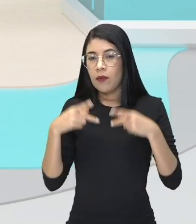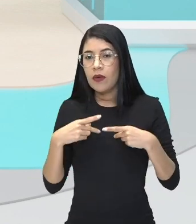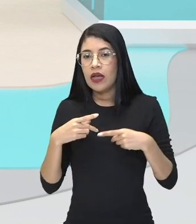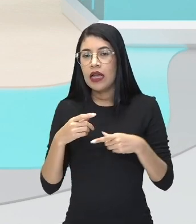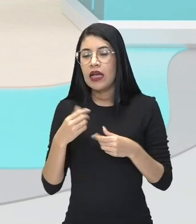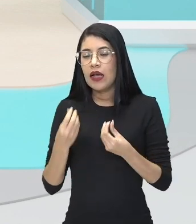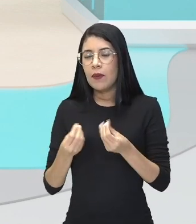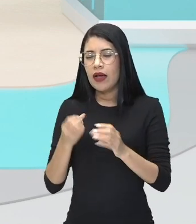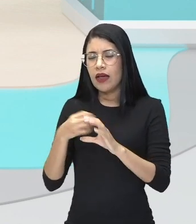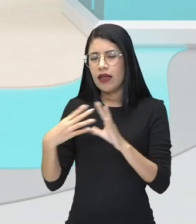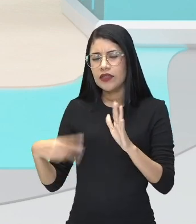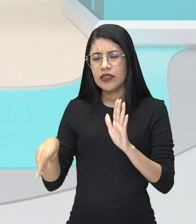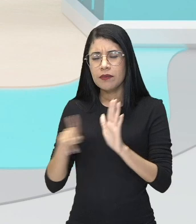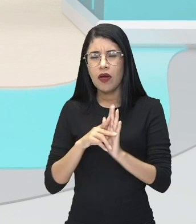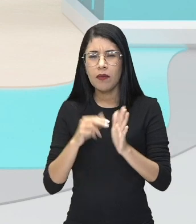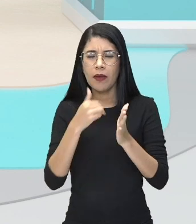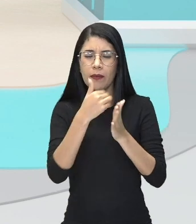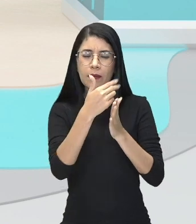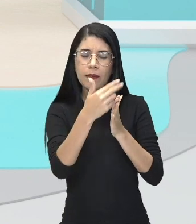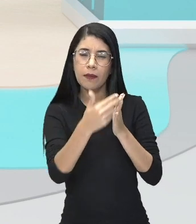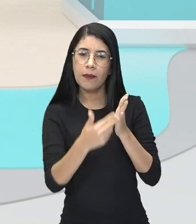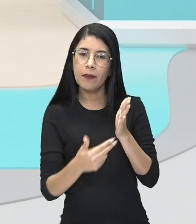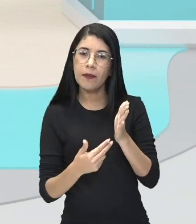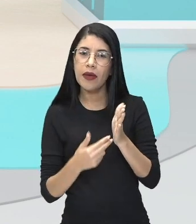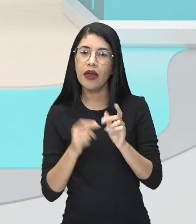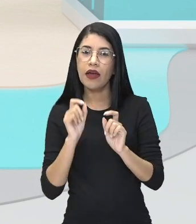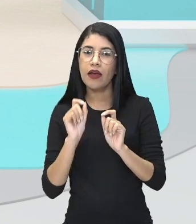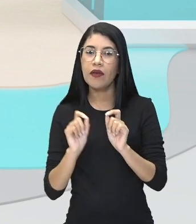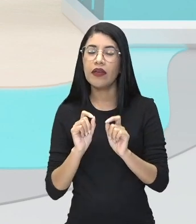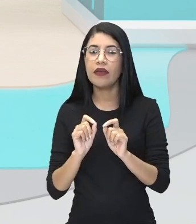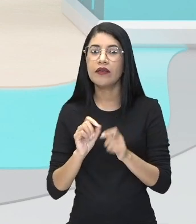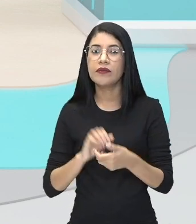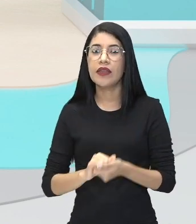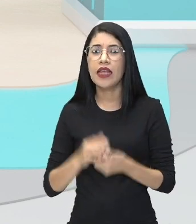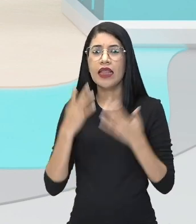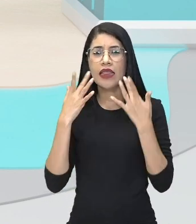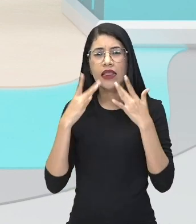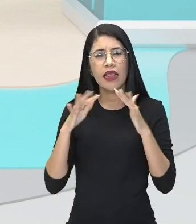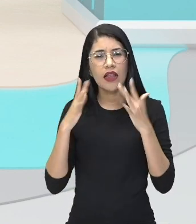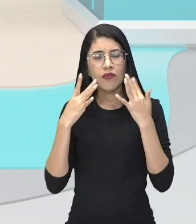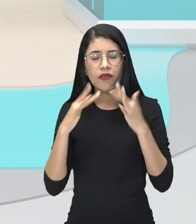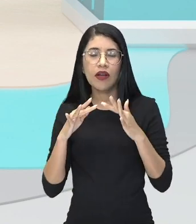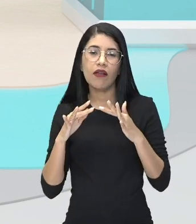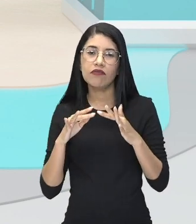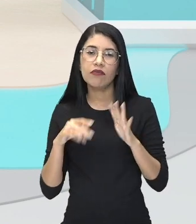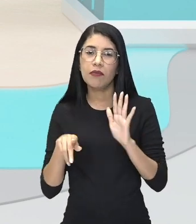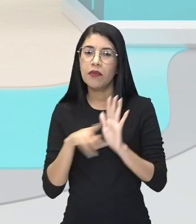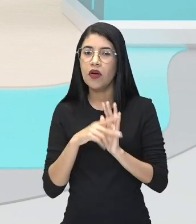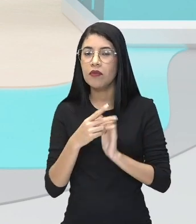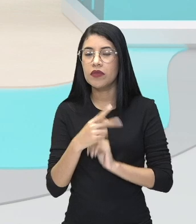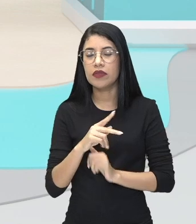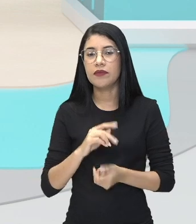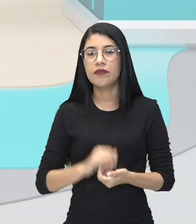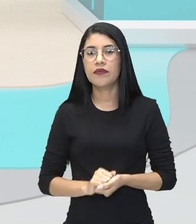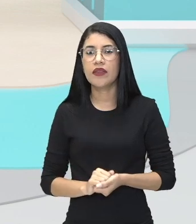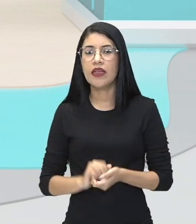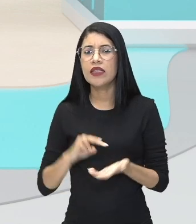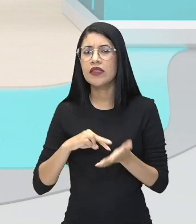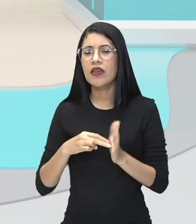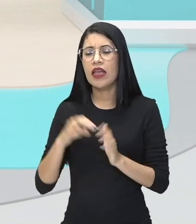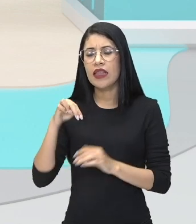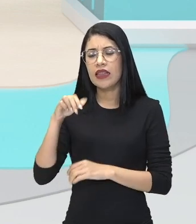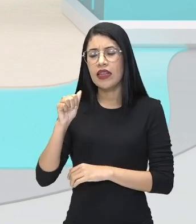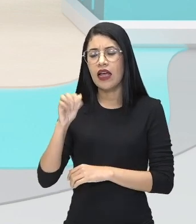uma característica que ele pintava, que era chamado de pintura naturalista. O que é essa pintura naturalista, professora? A